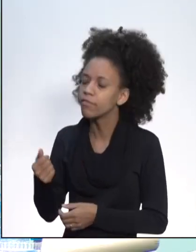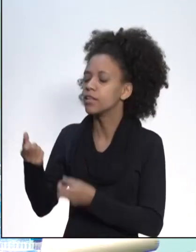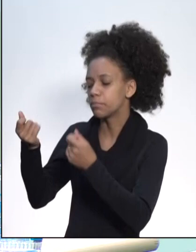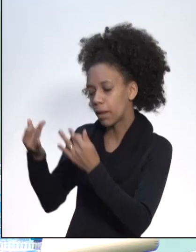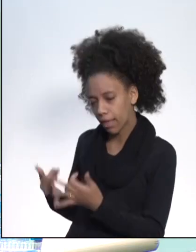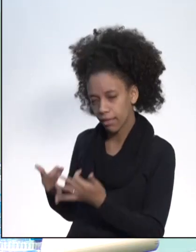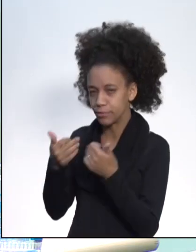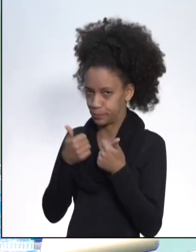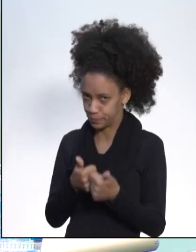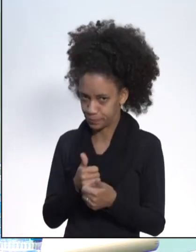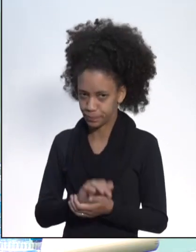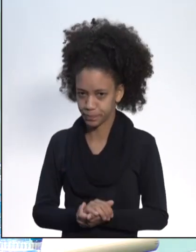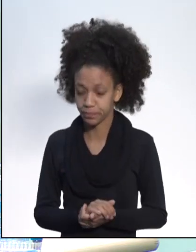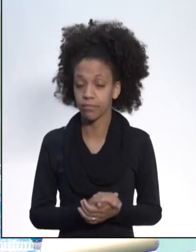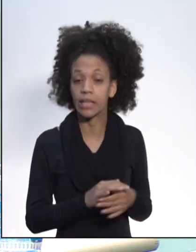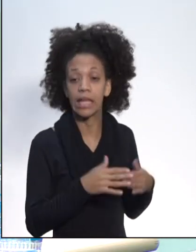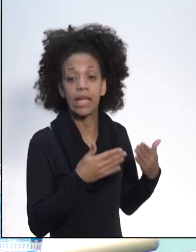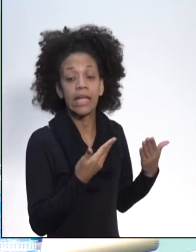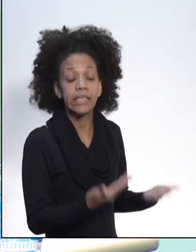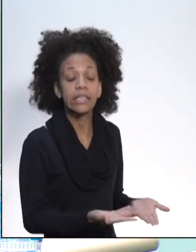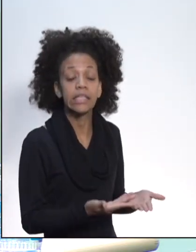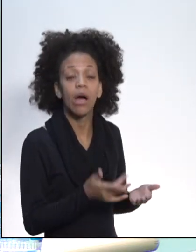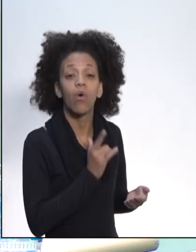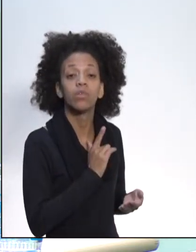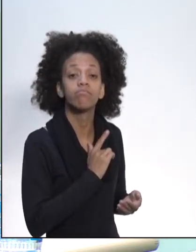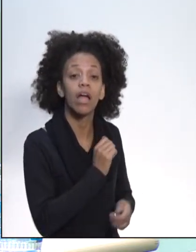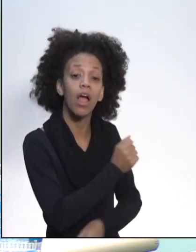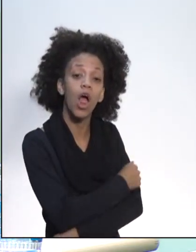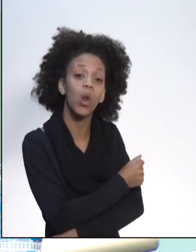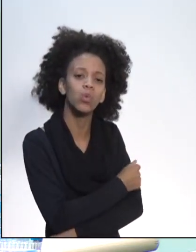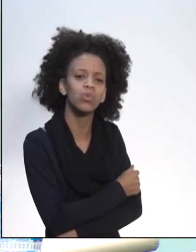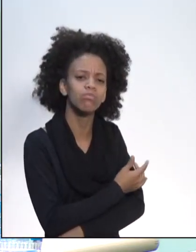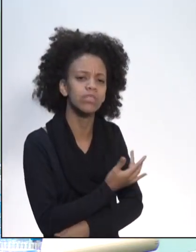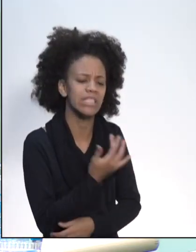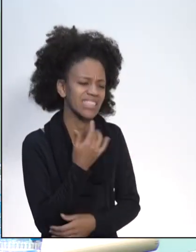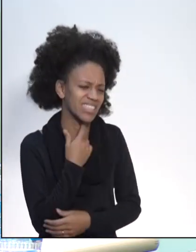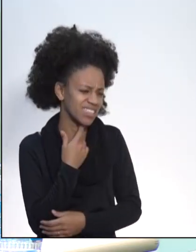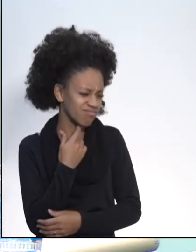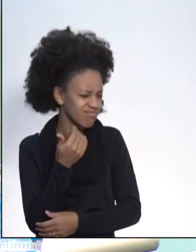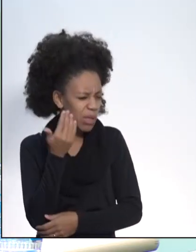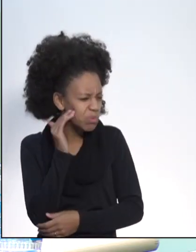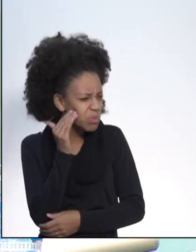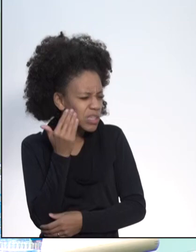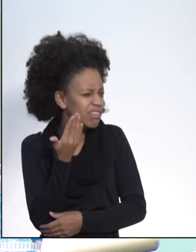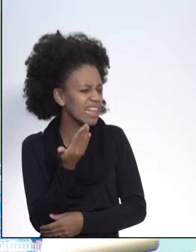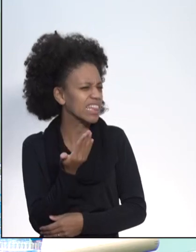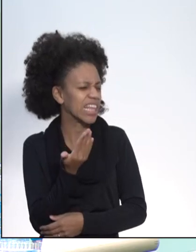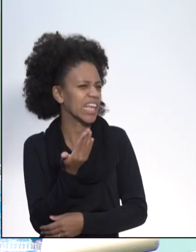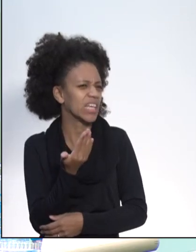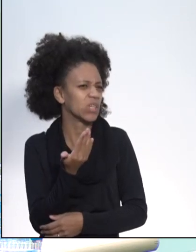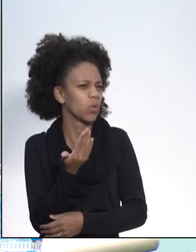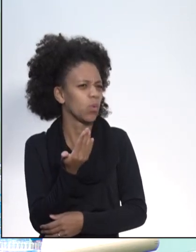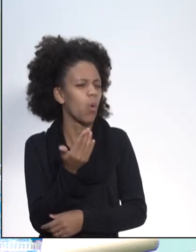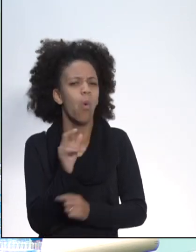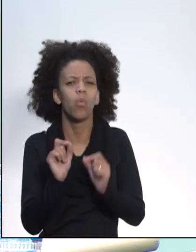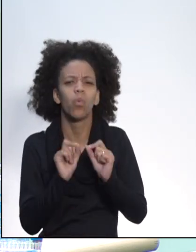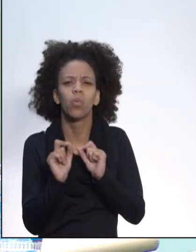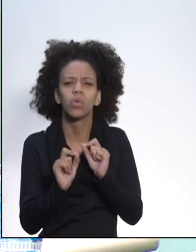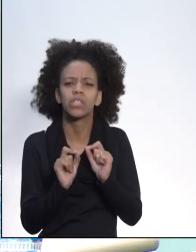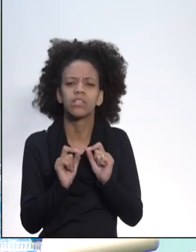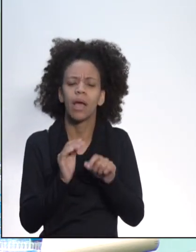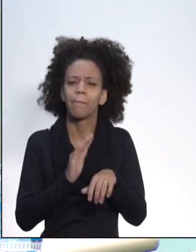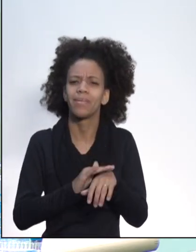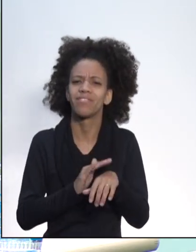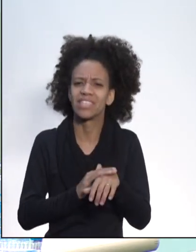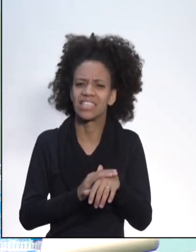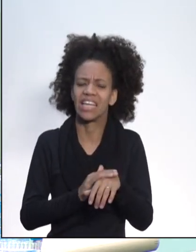tá? Tem alguns alunos que colocaram aqui que não entenderam o que é para fazer, o que está no